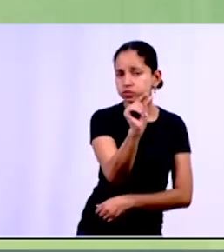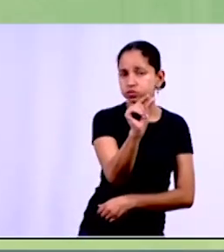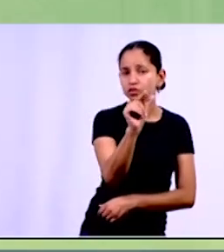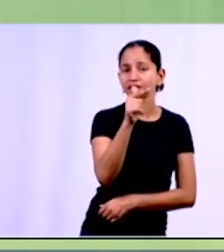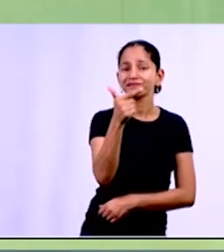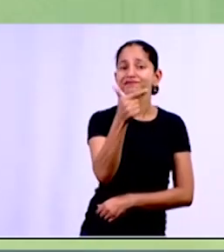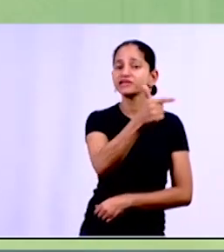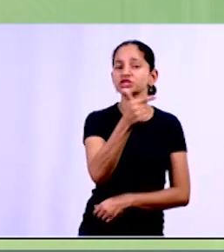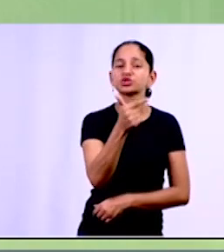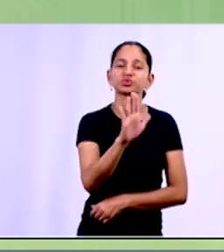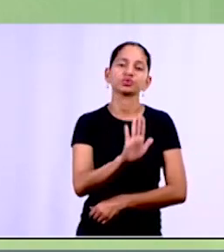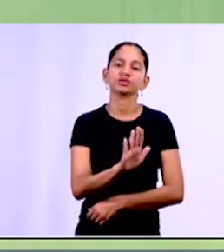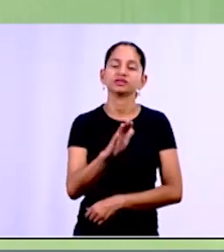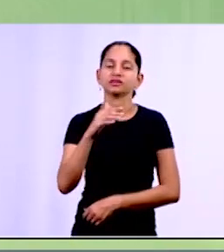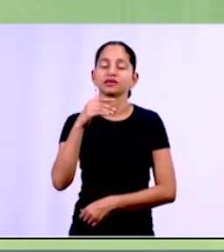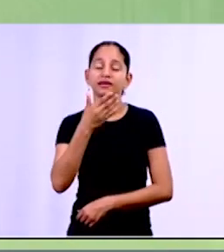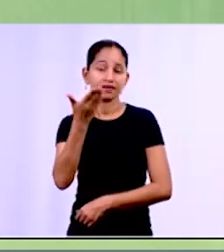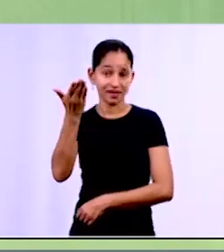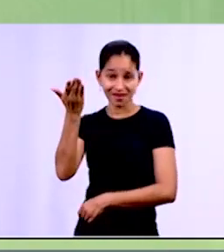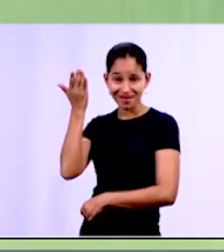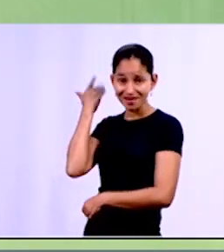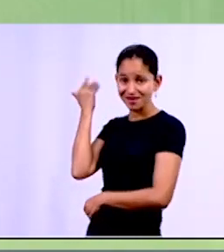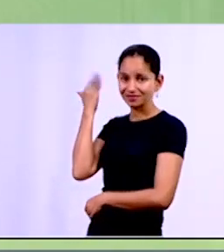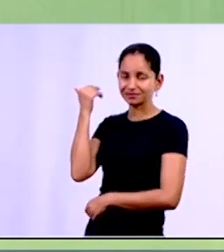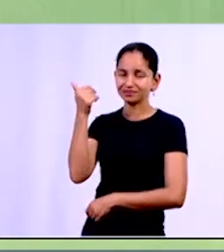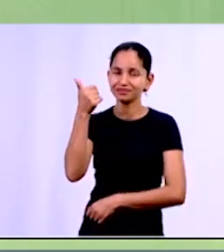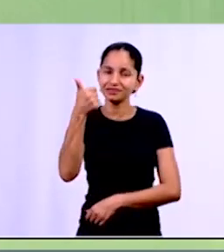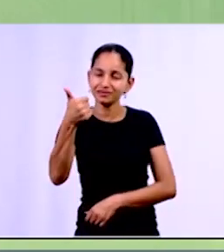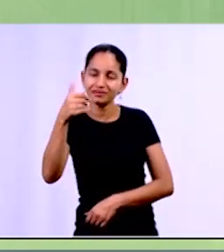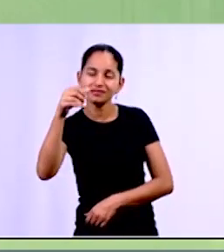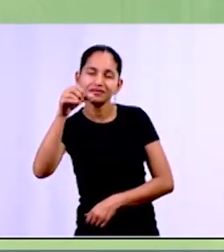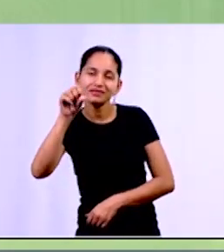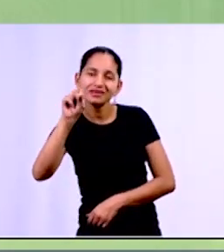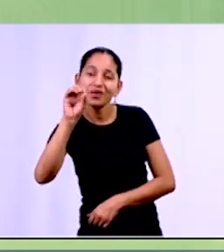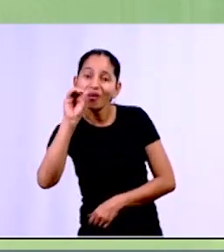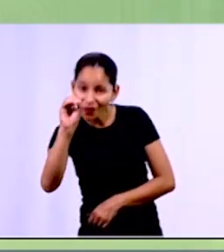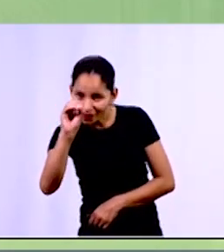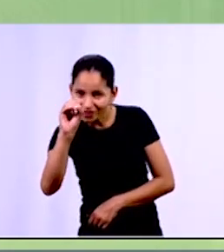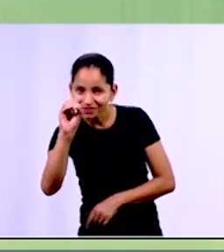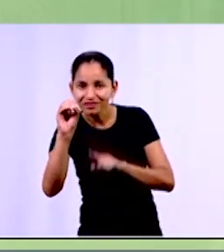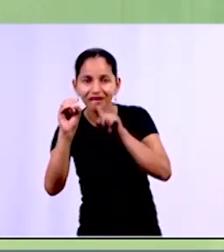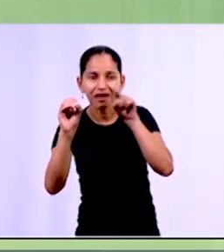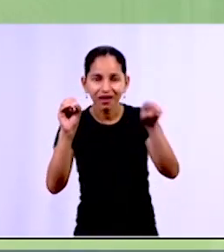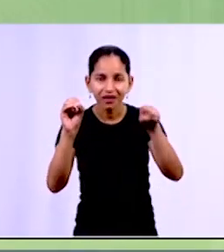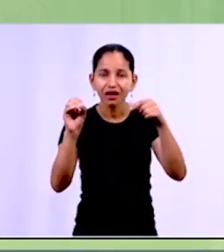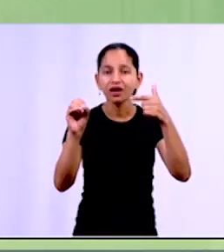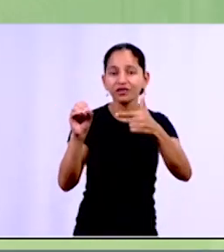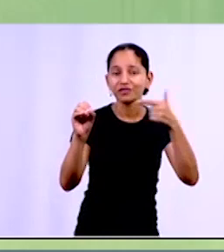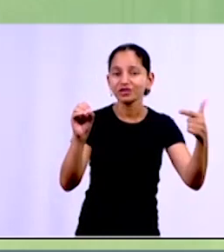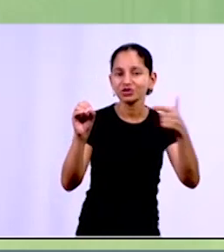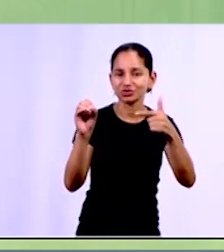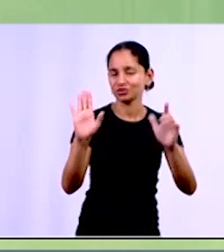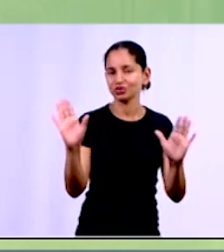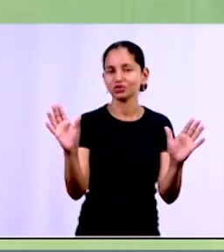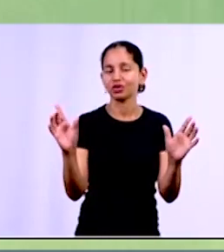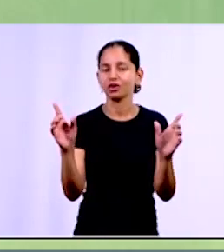Diminuiu bastante aquela lâmpada já era pequena, ficou menor ainda. E melhor ainda, eficiência energética. Antigamente os nossos computadores gastavam muita